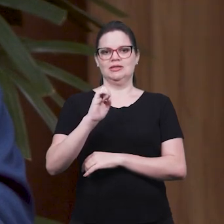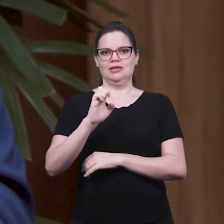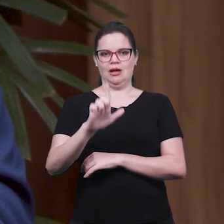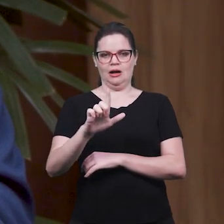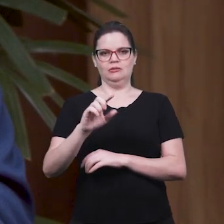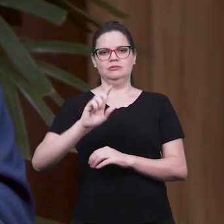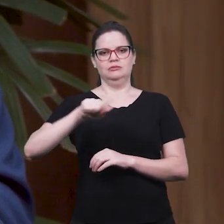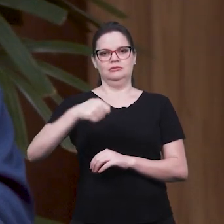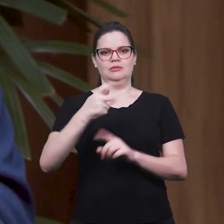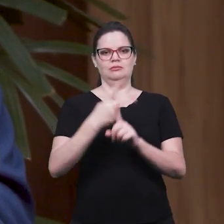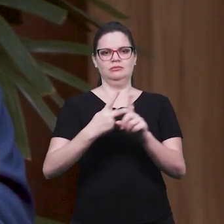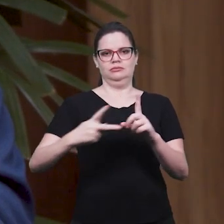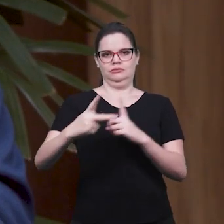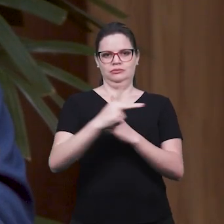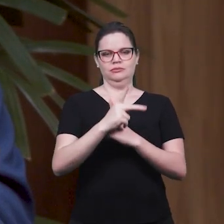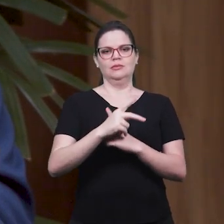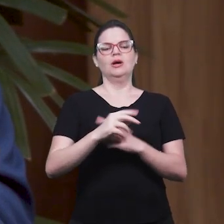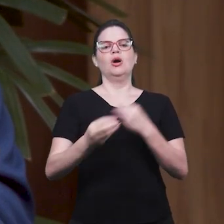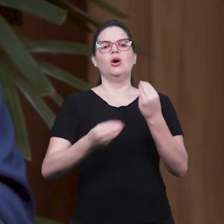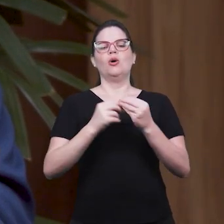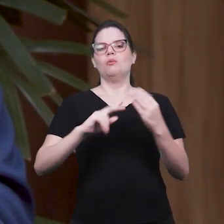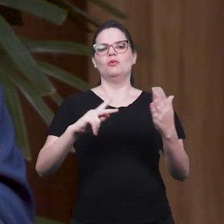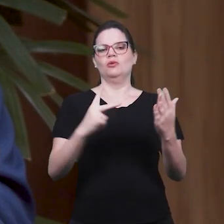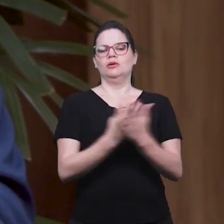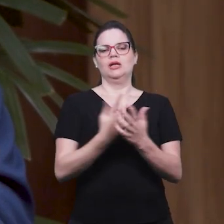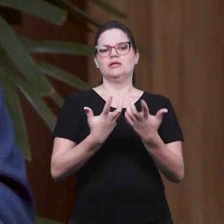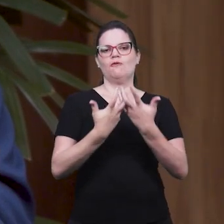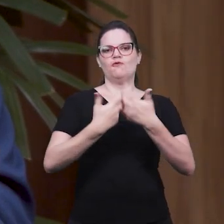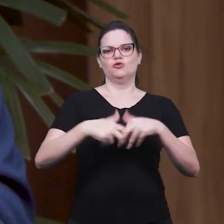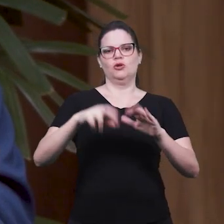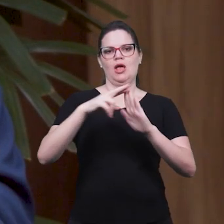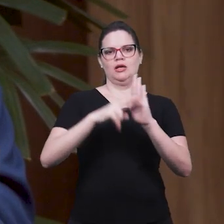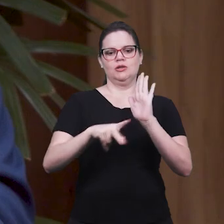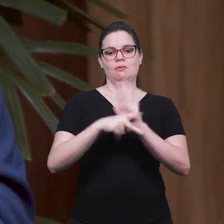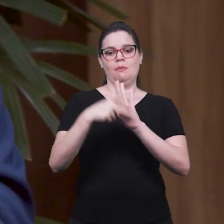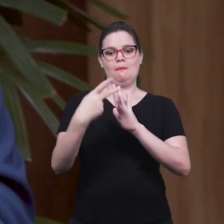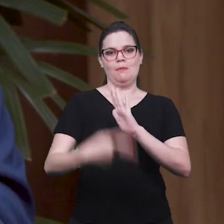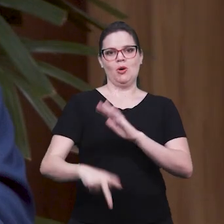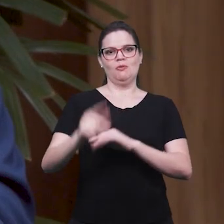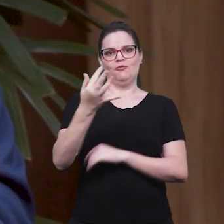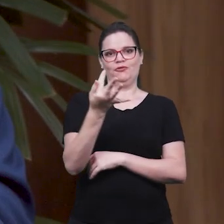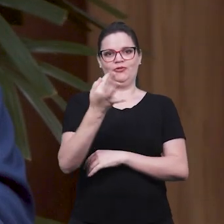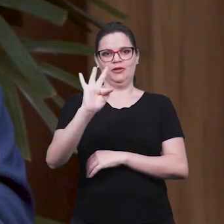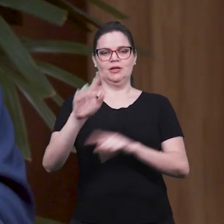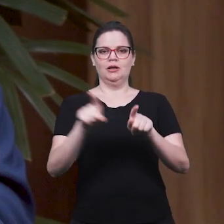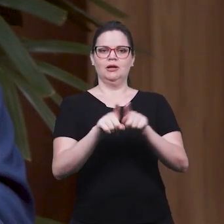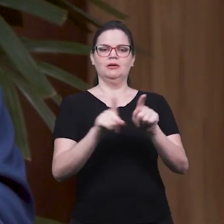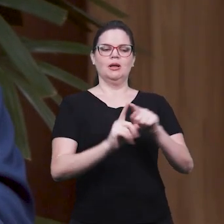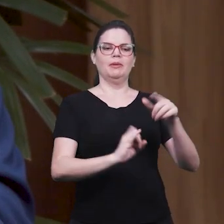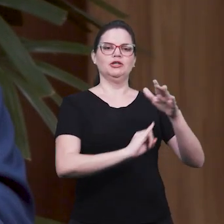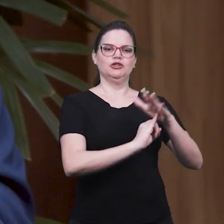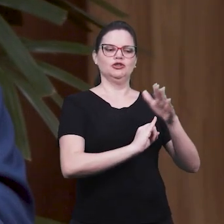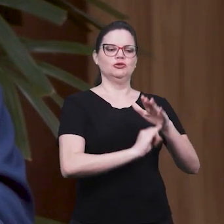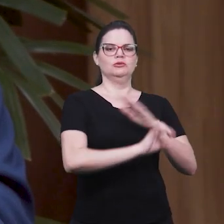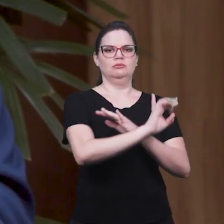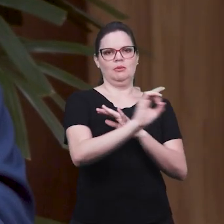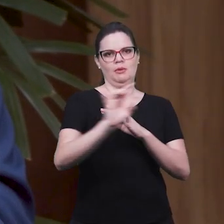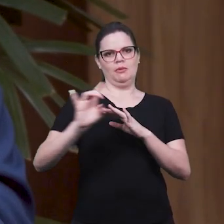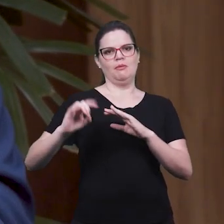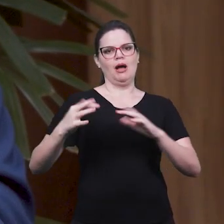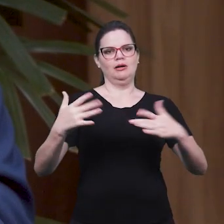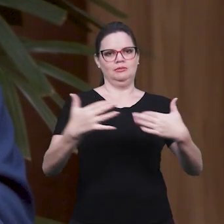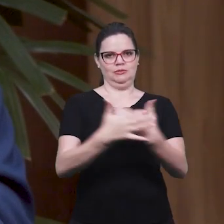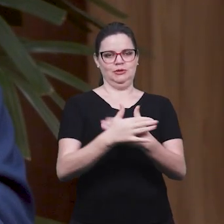sobre o regime geral da Previdência. Para falar sobre esse assunto, nós convidamos hoje a doutora Juliana de Lima Silva Rodrigues.